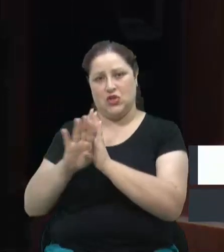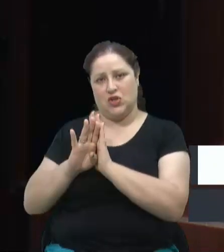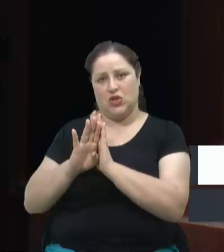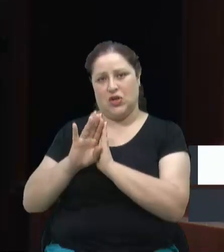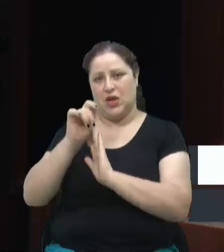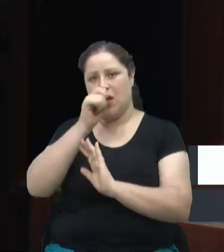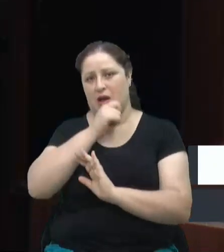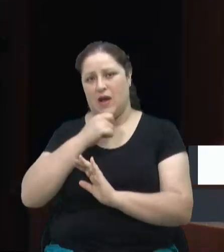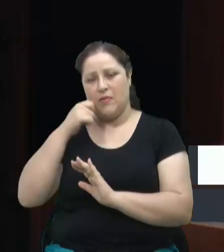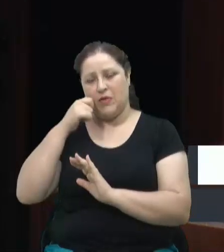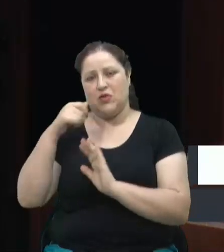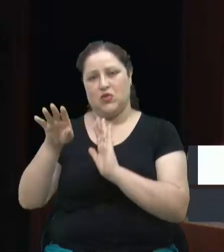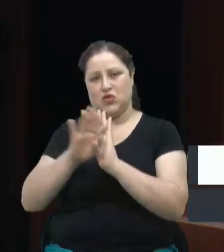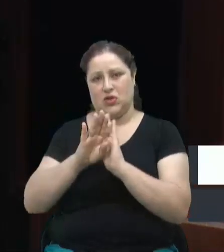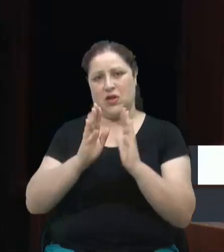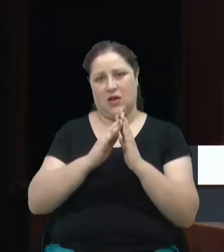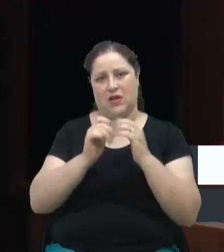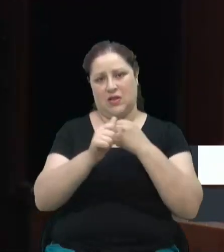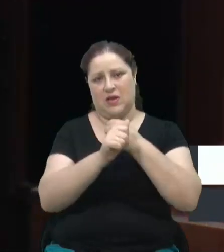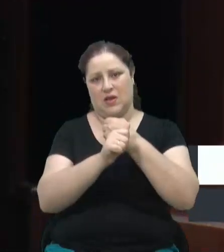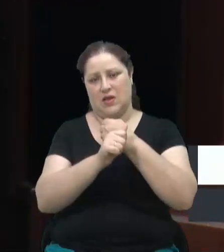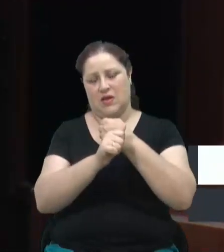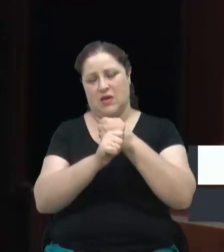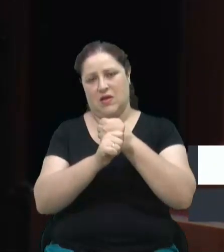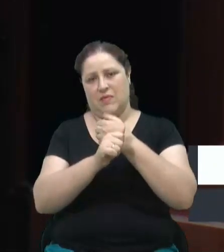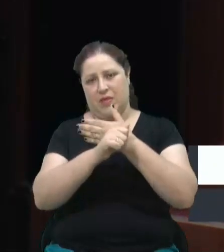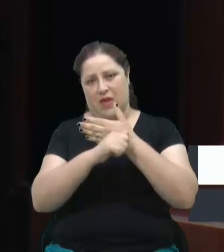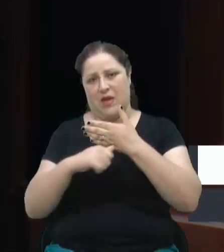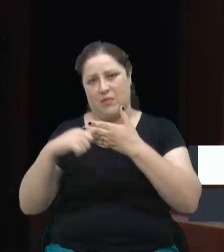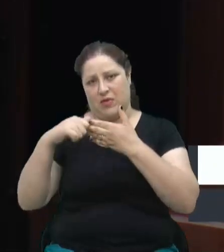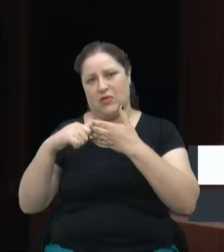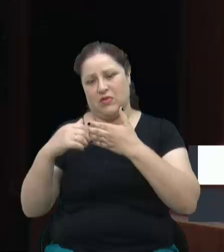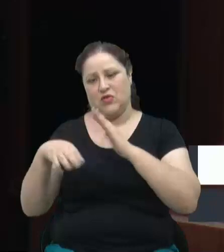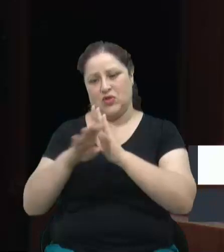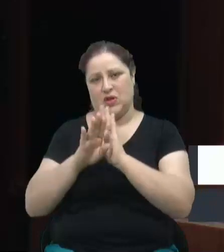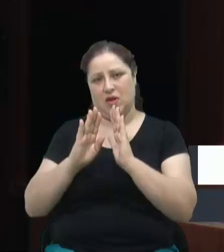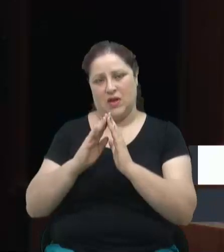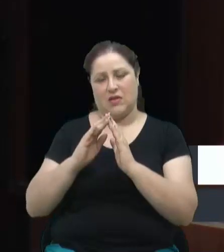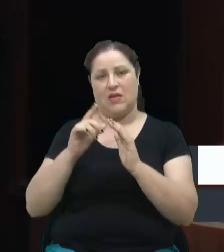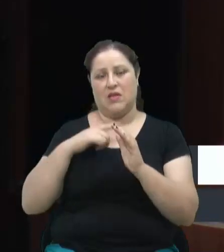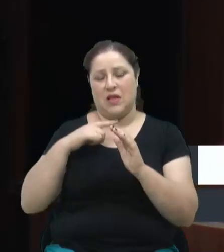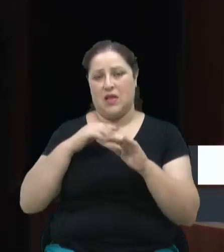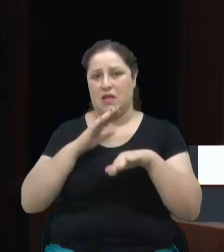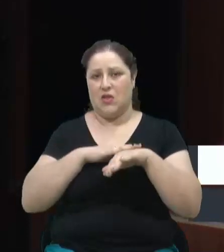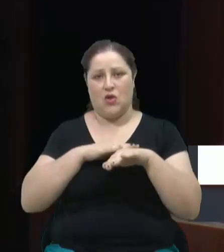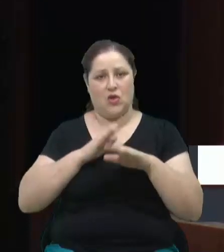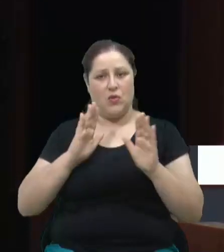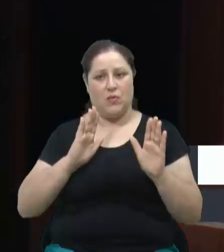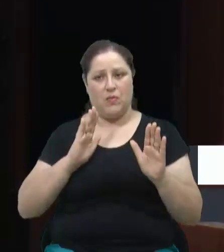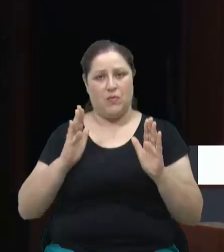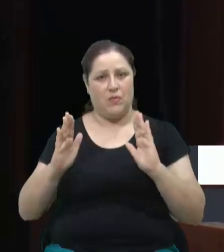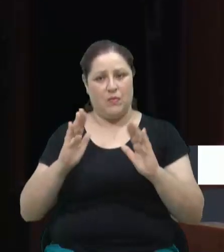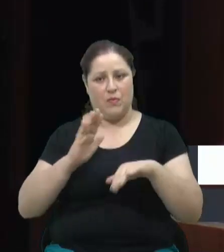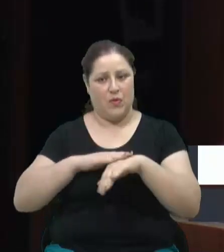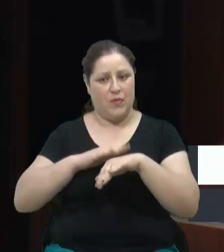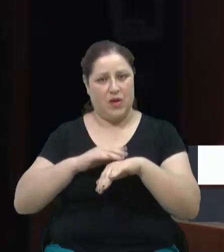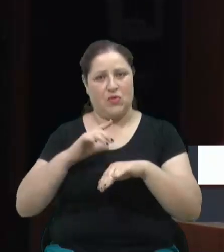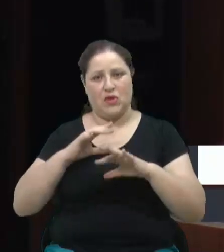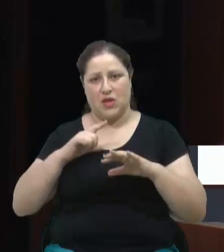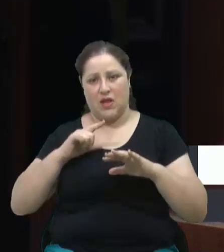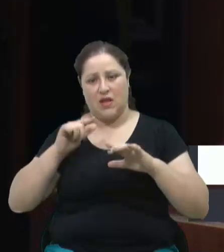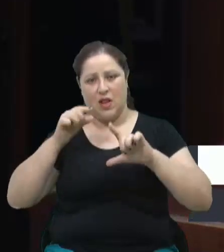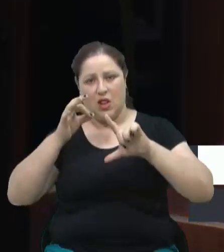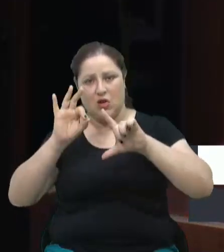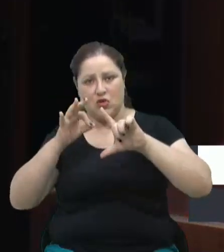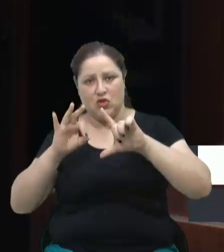Amazon, enfim, e chegou em casa. Durante todo esse período, tem uma logística. E hoje os municípios estão lutando